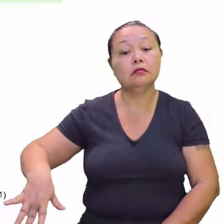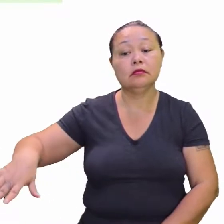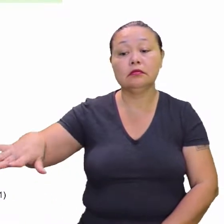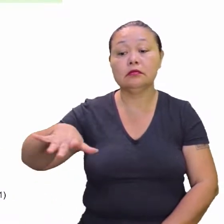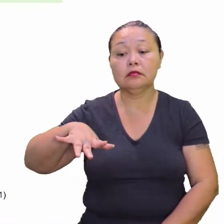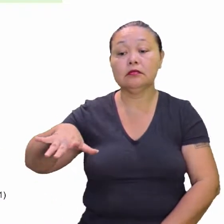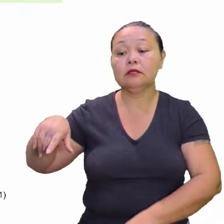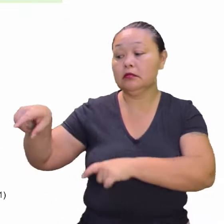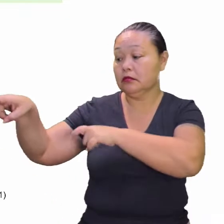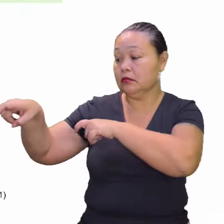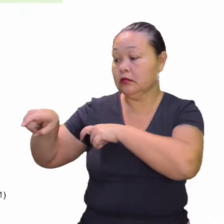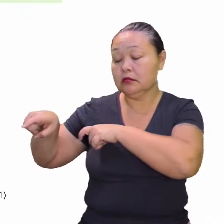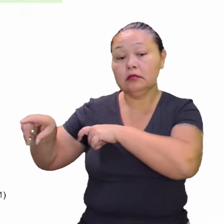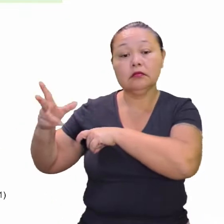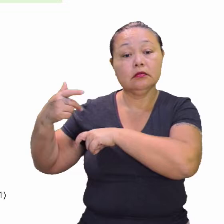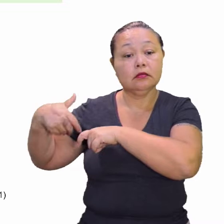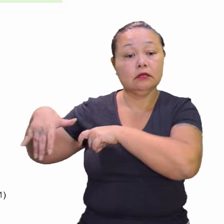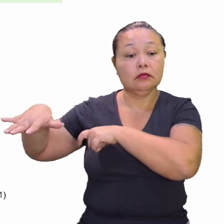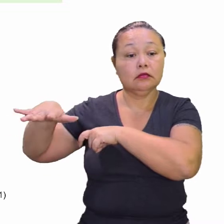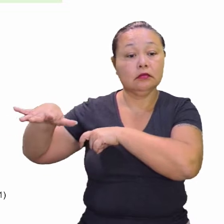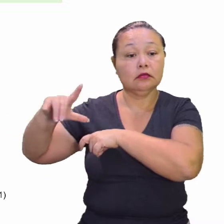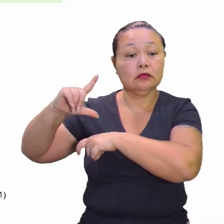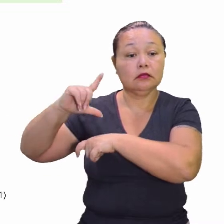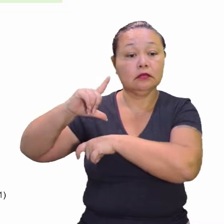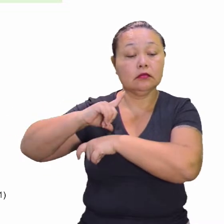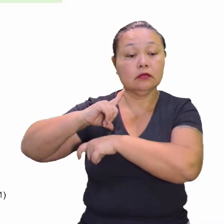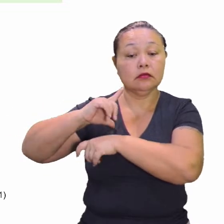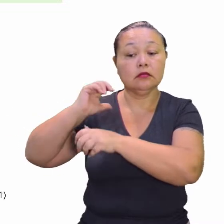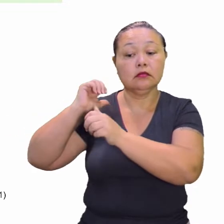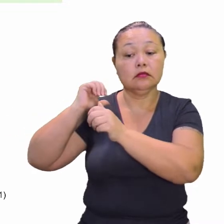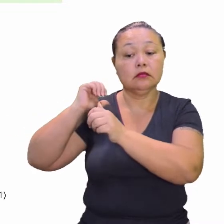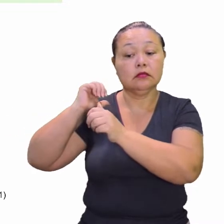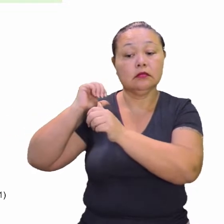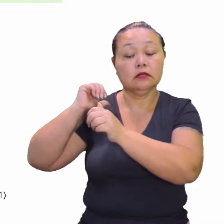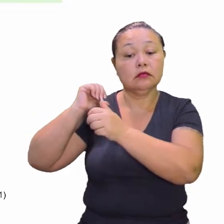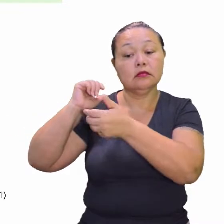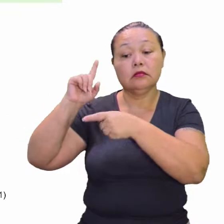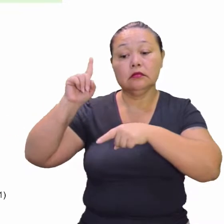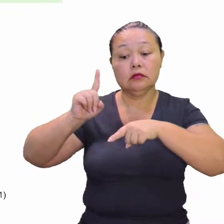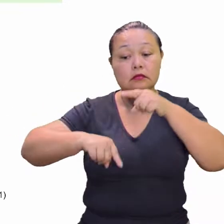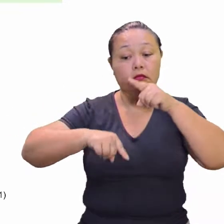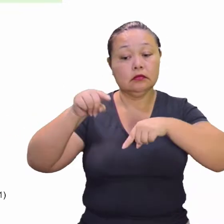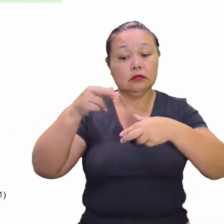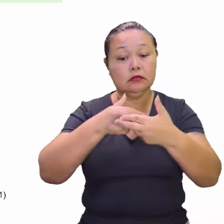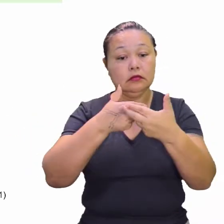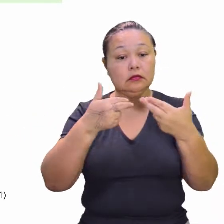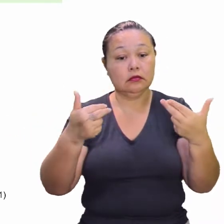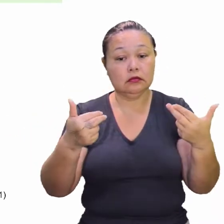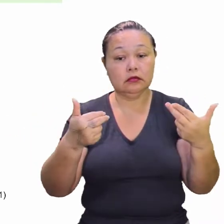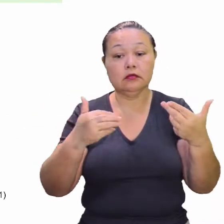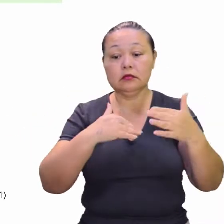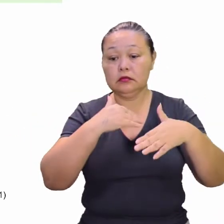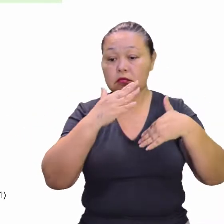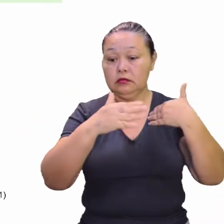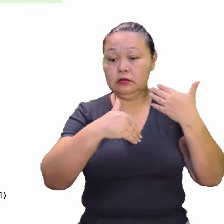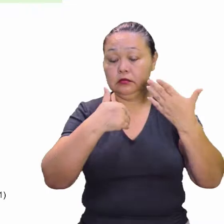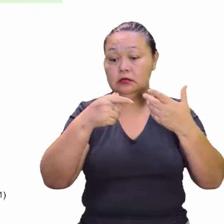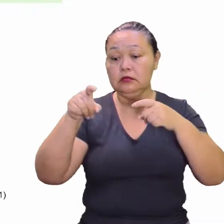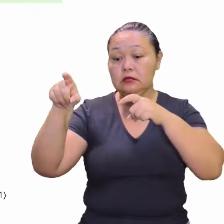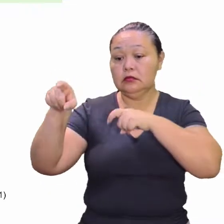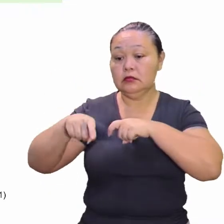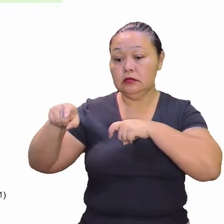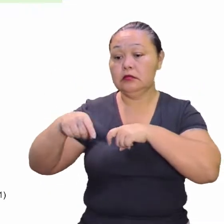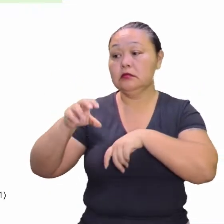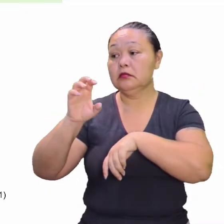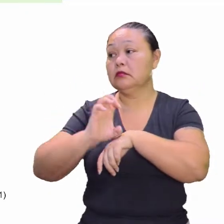Então, agricultura. A gente fala da agricultura, a gente tem aí os produtos desenvolvidos, né, cultivados